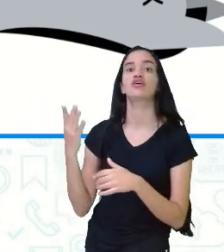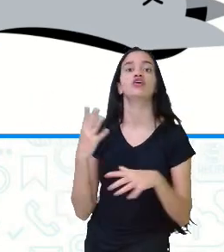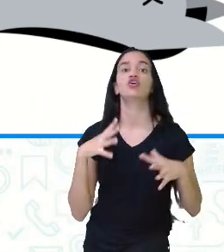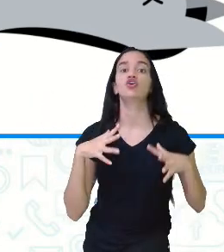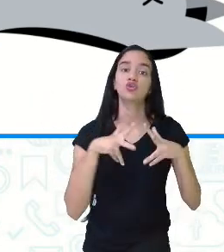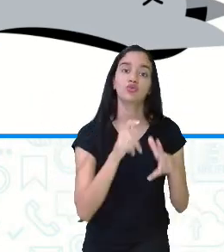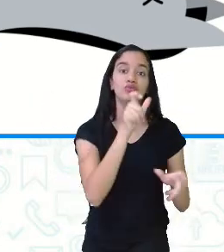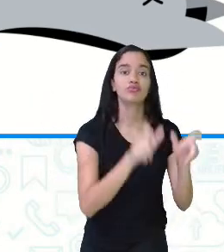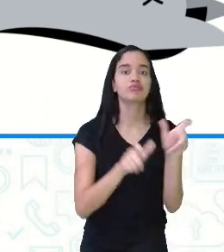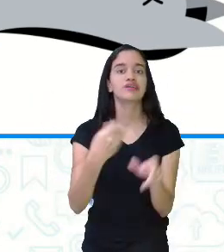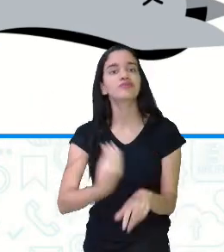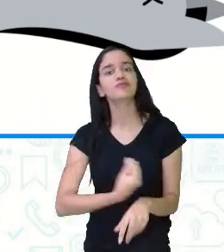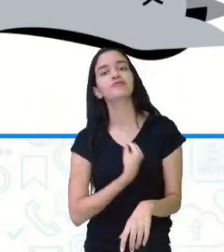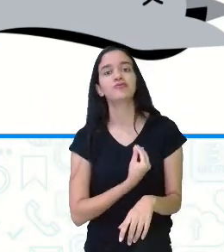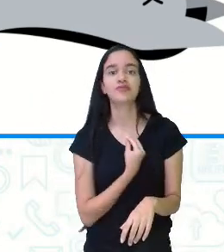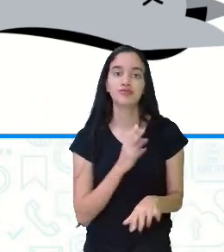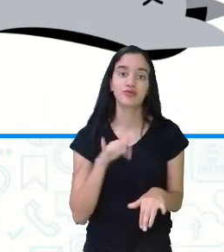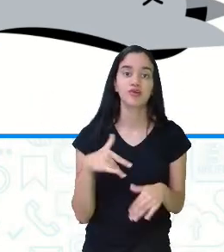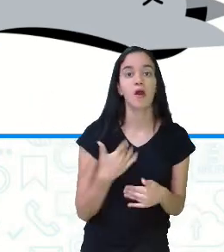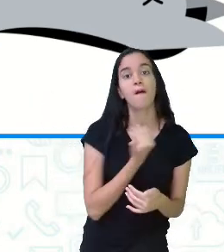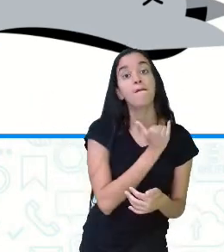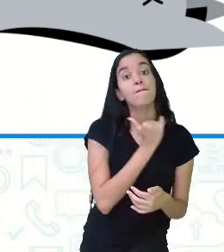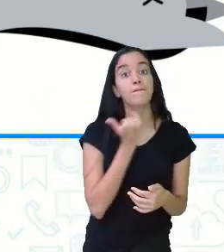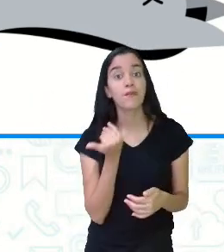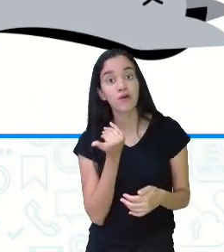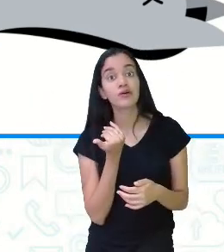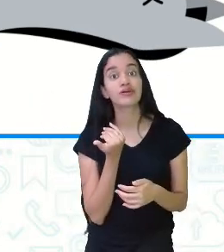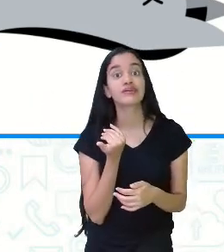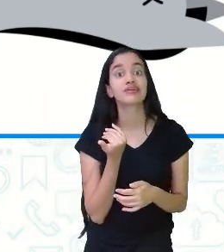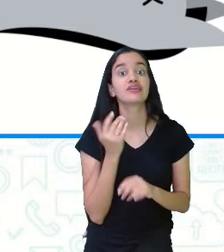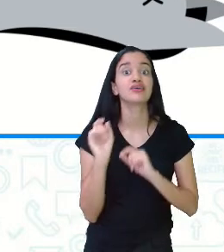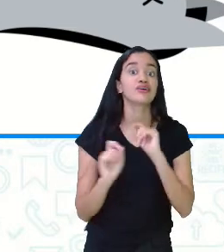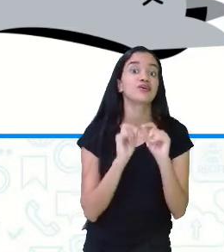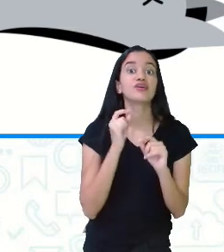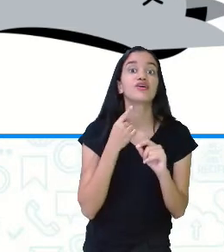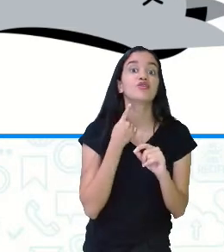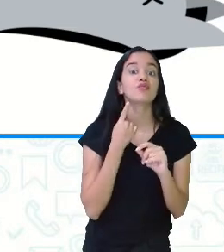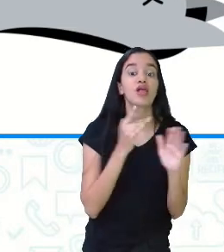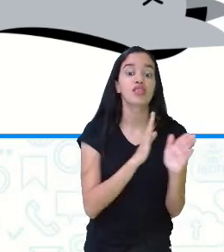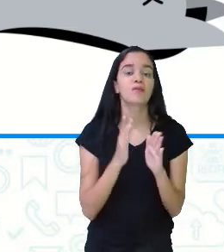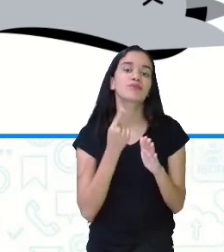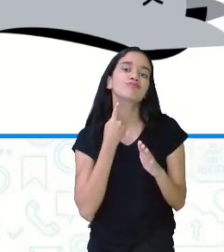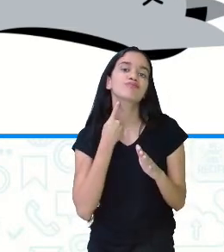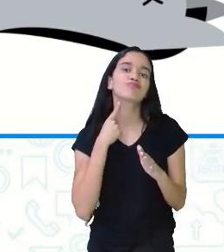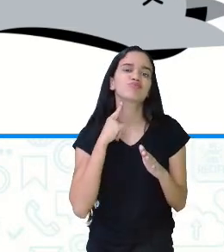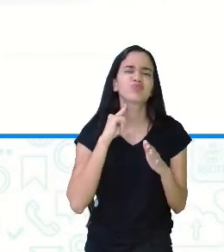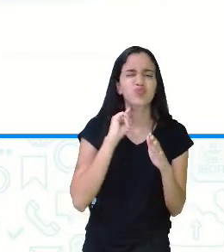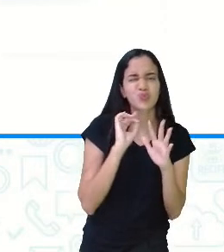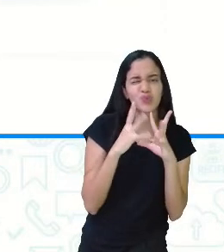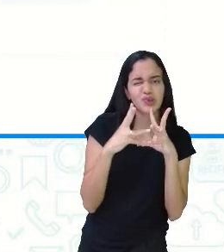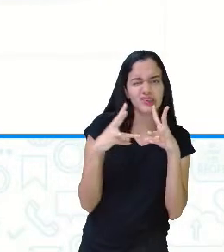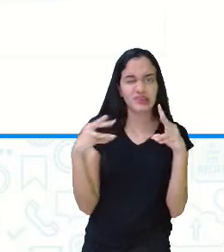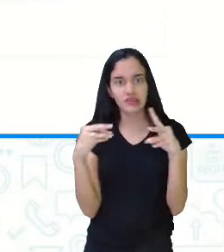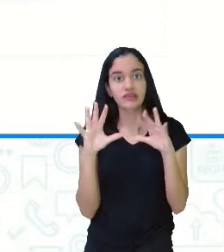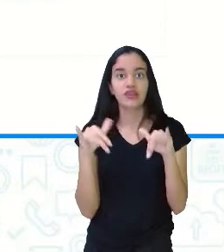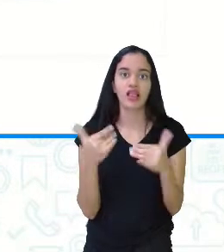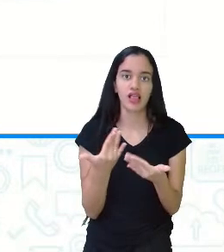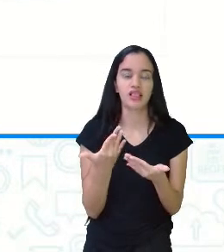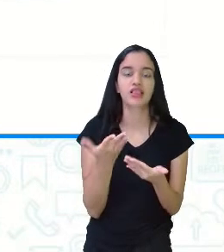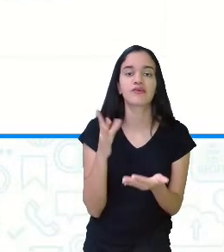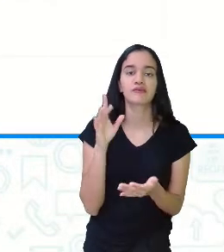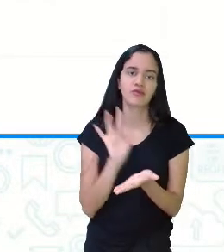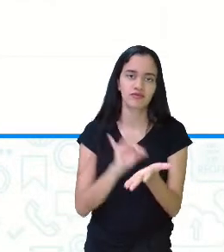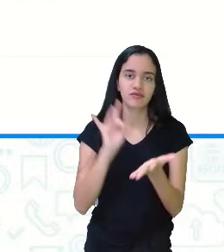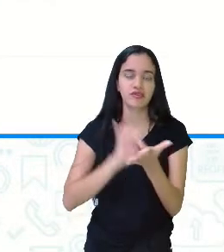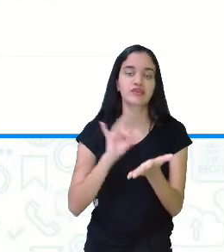gente conhece, um dia morrem e acabam entrando justamente nesse processo de decomposição, não é verdade? Que é